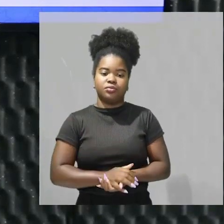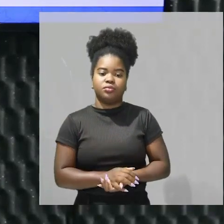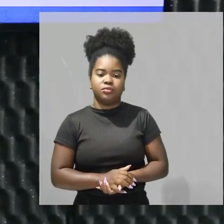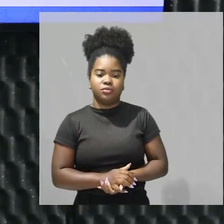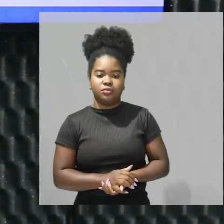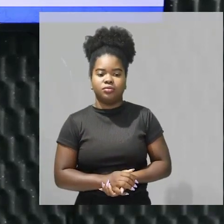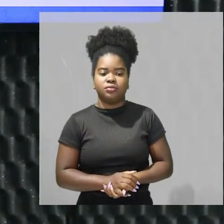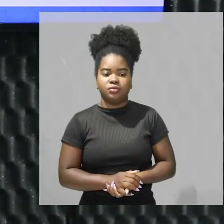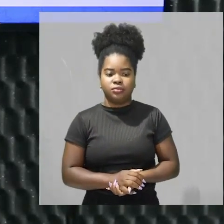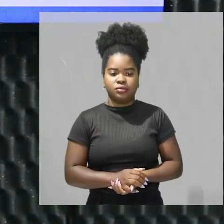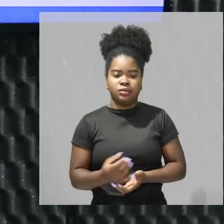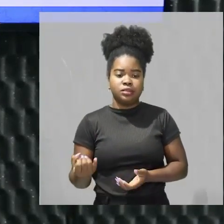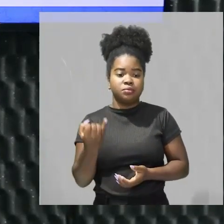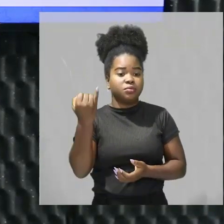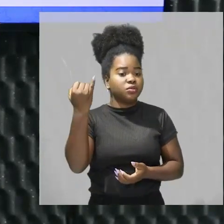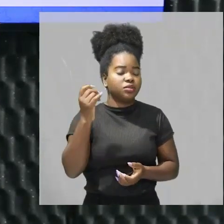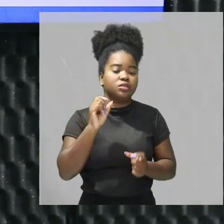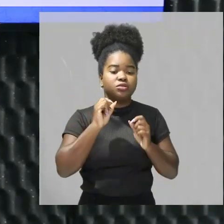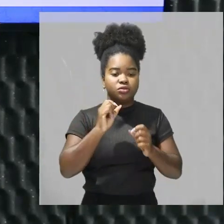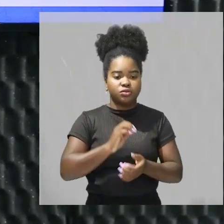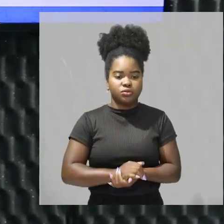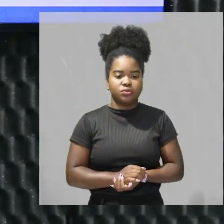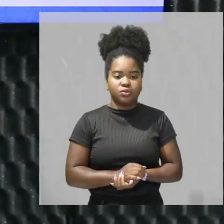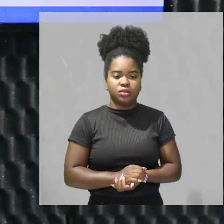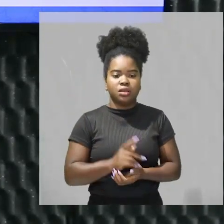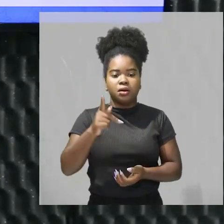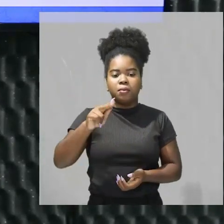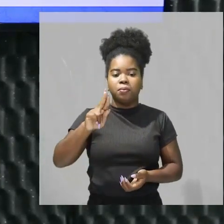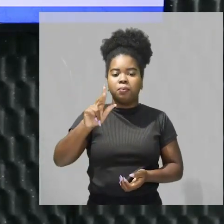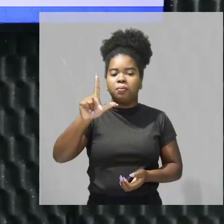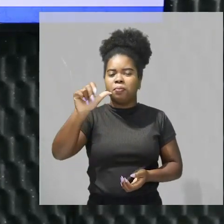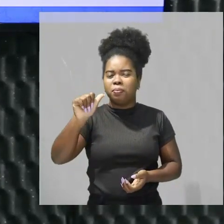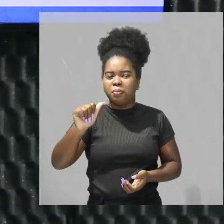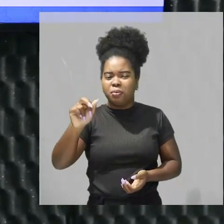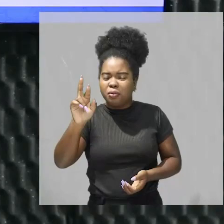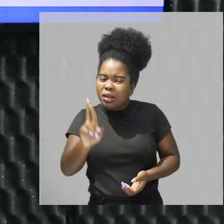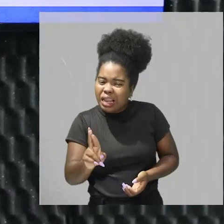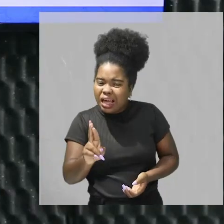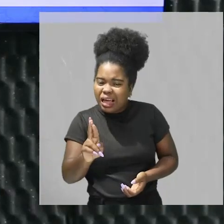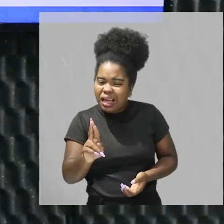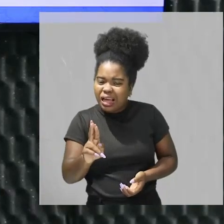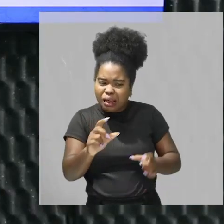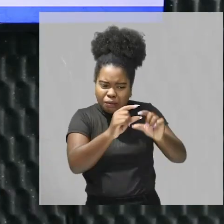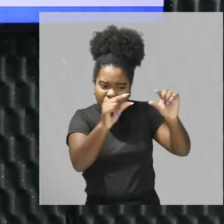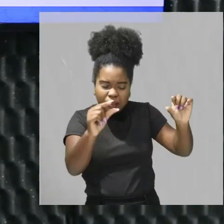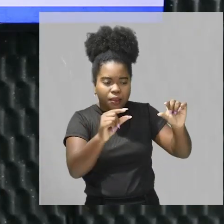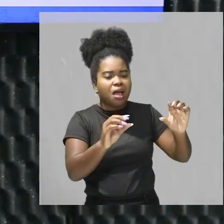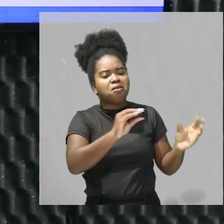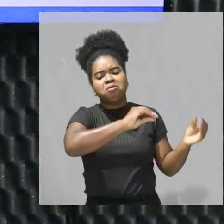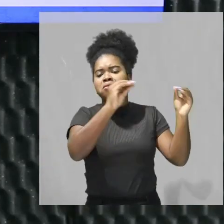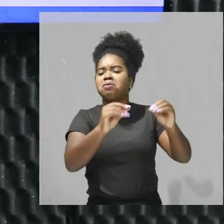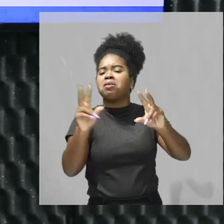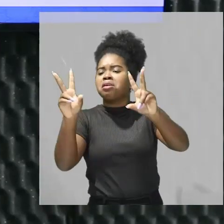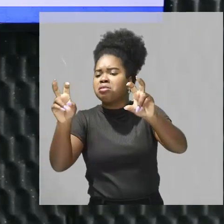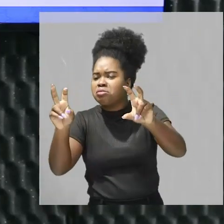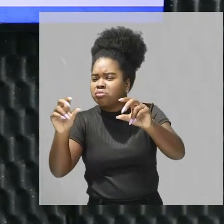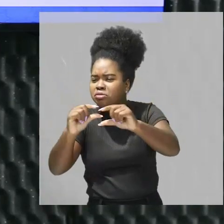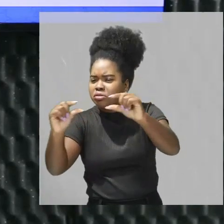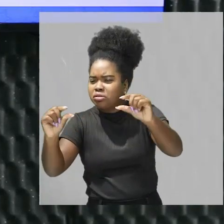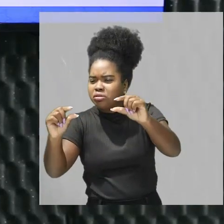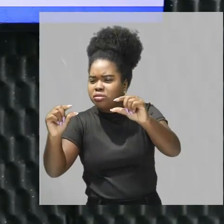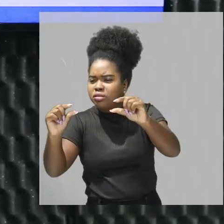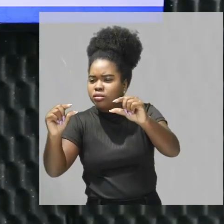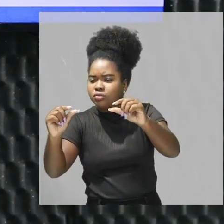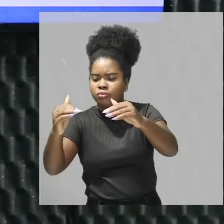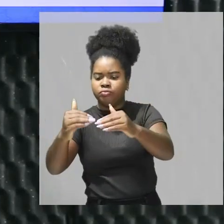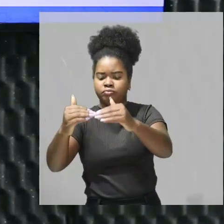Importante, não pule uma linha. Não é necessário pular uma linha. Colocou o título, vou pular uma linha para começar a minha redação?